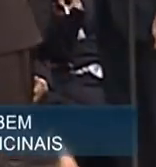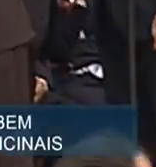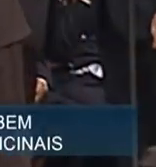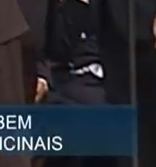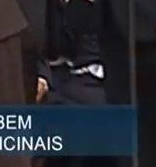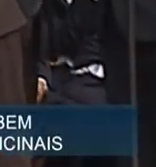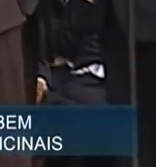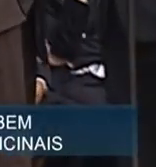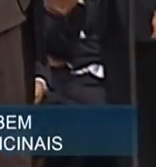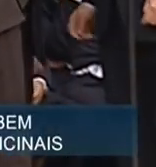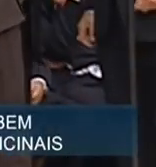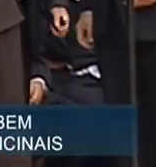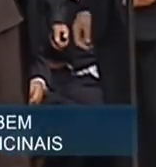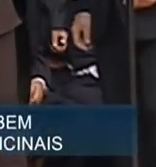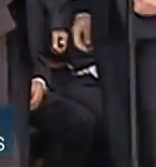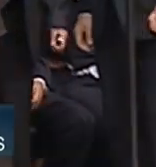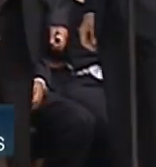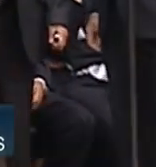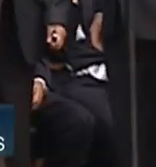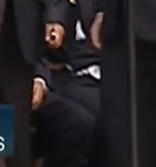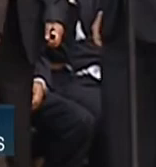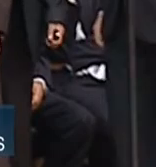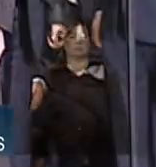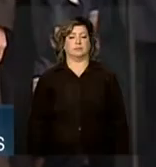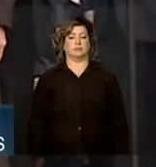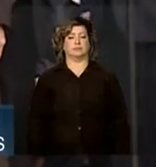Coronel Pilar Lourenço Delay.